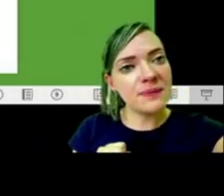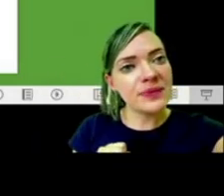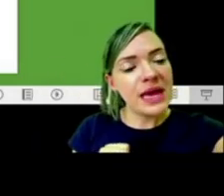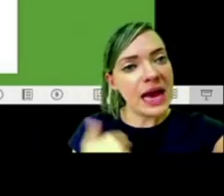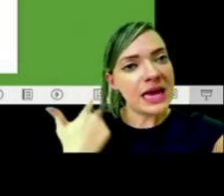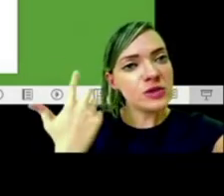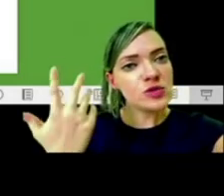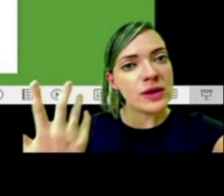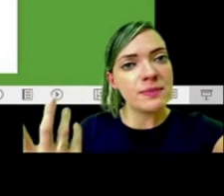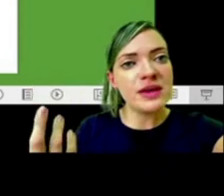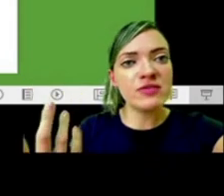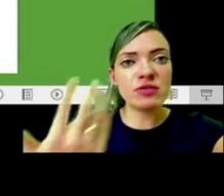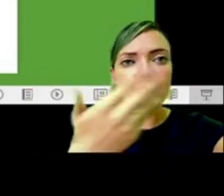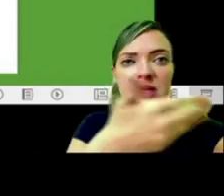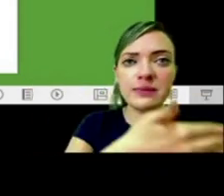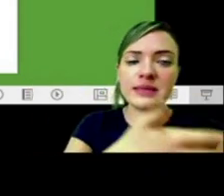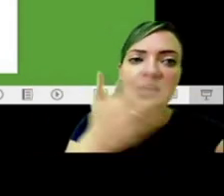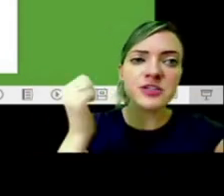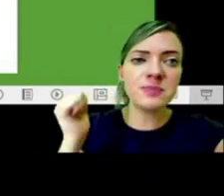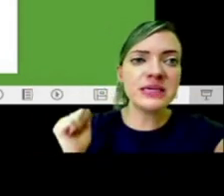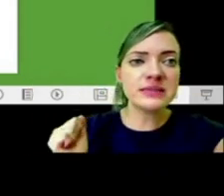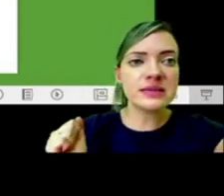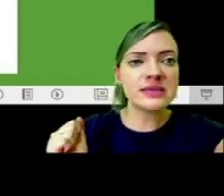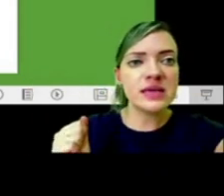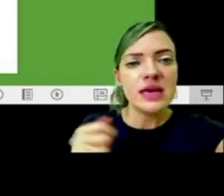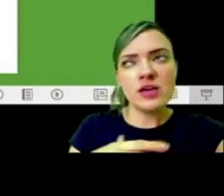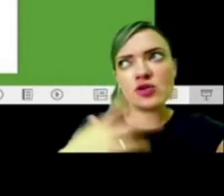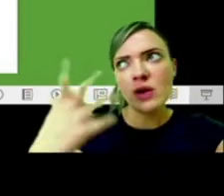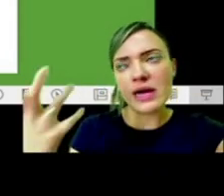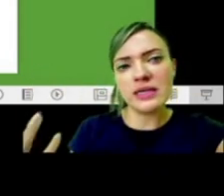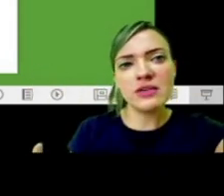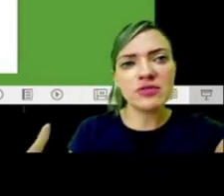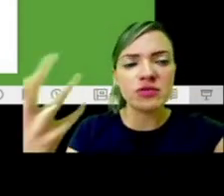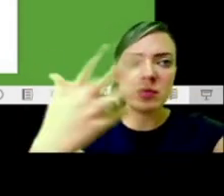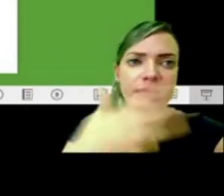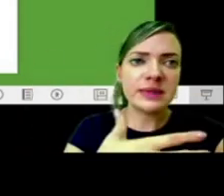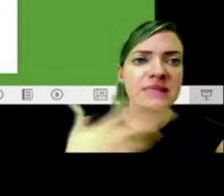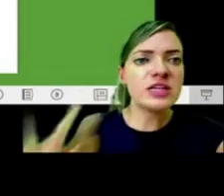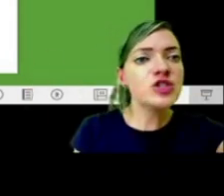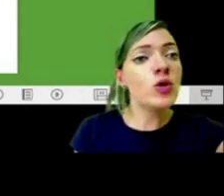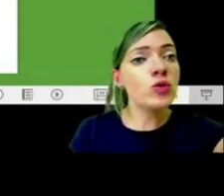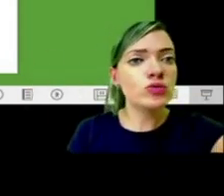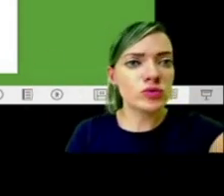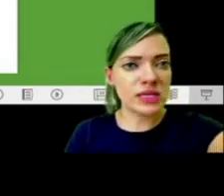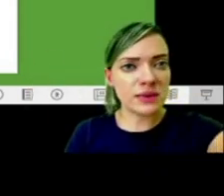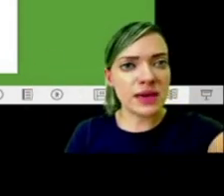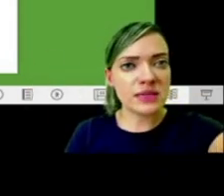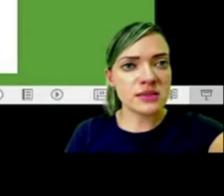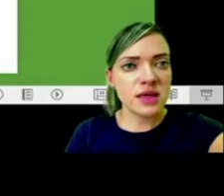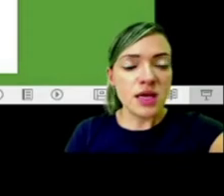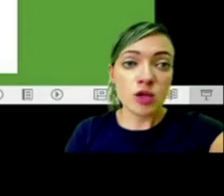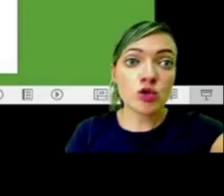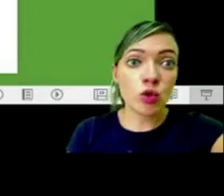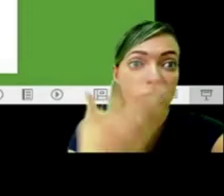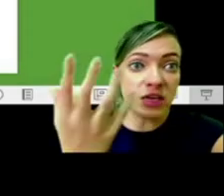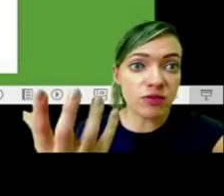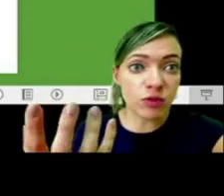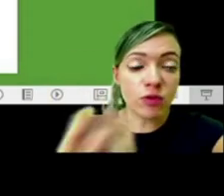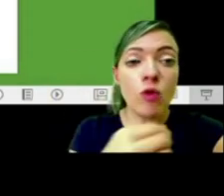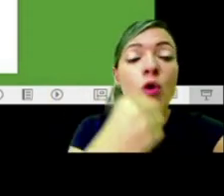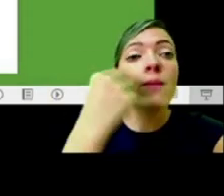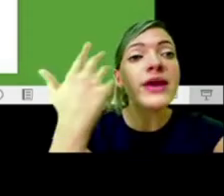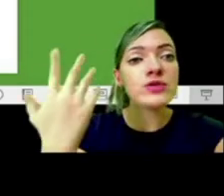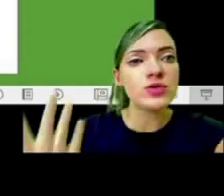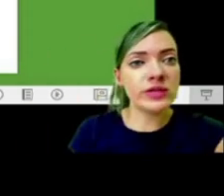particularidade dela. Ah, eu sou herbívoro, vou me alimentar de plantas. Eu sou carnívoro, vou me alimentar de outros animais. Eu sou